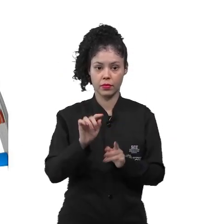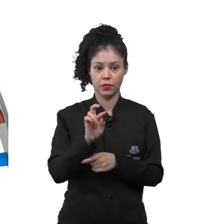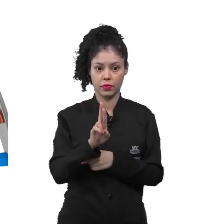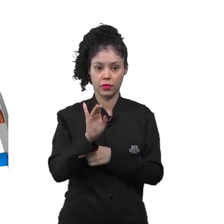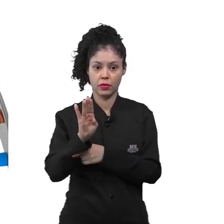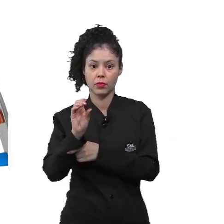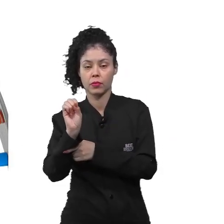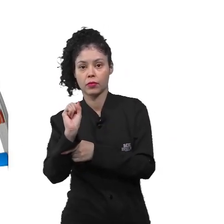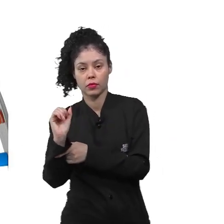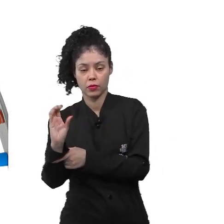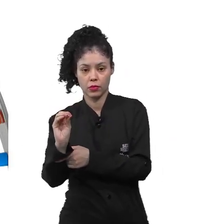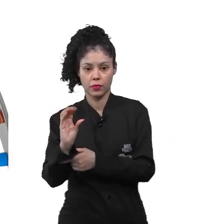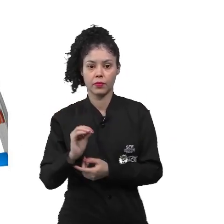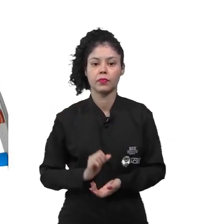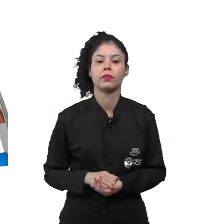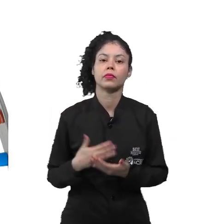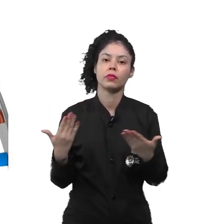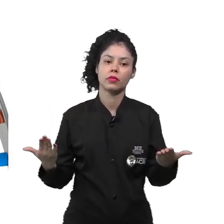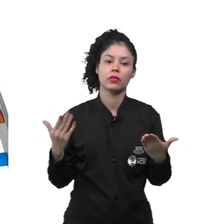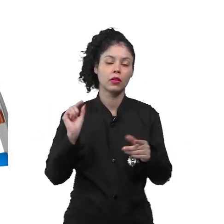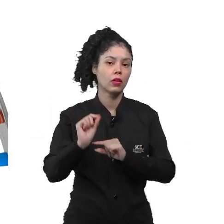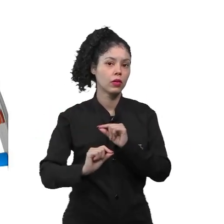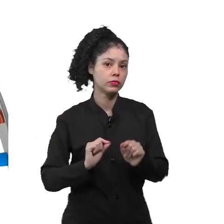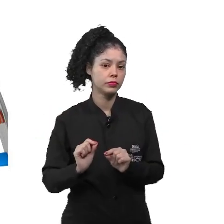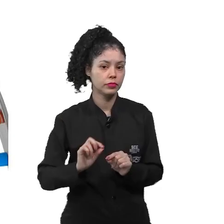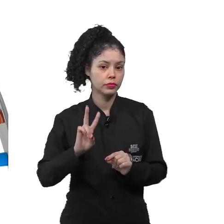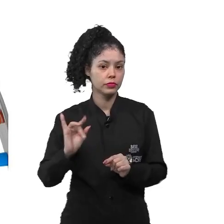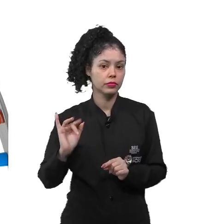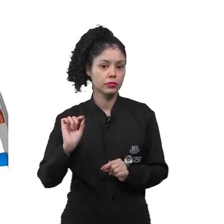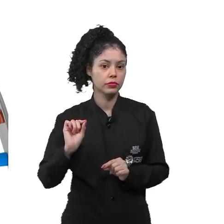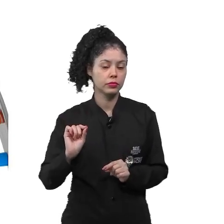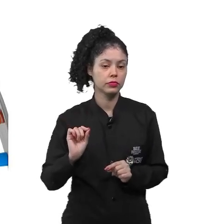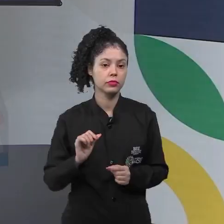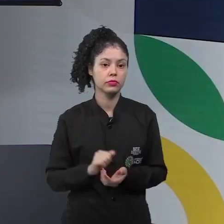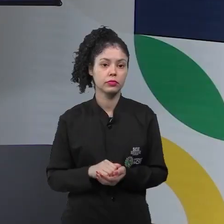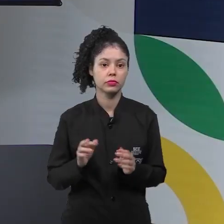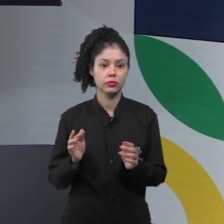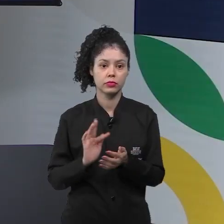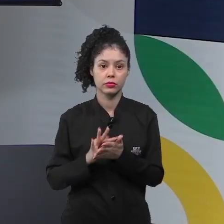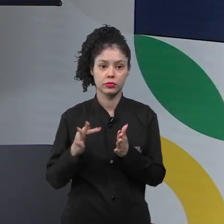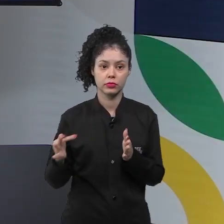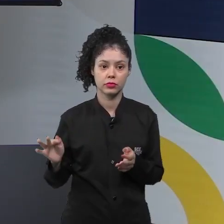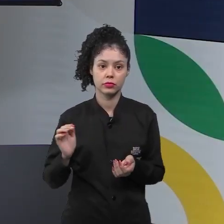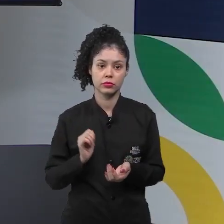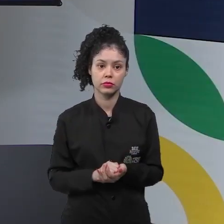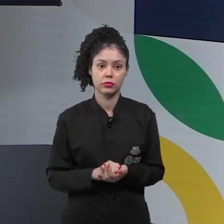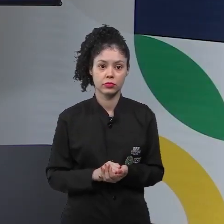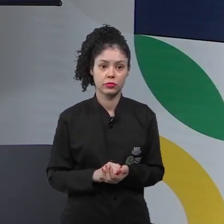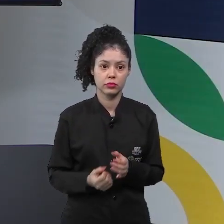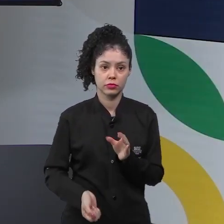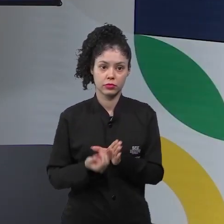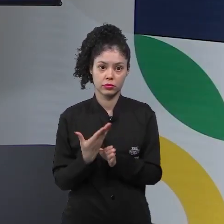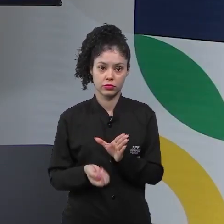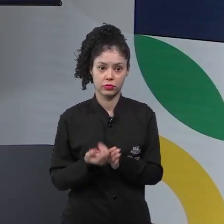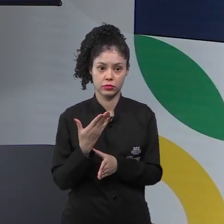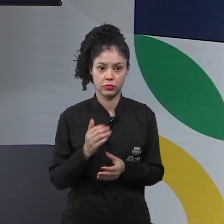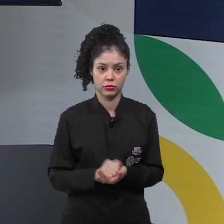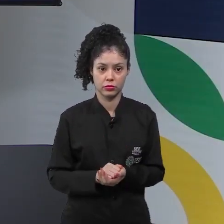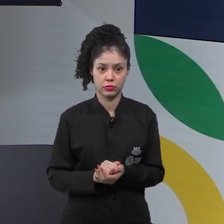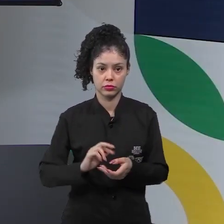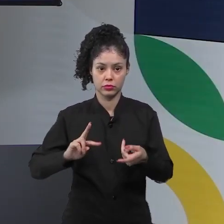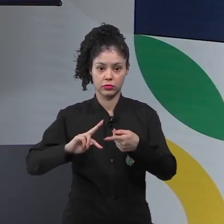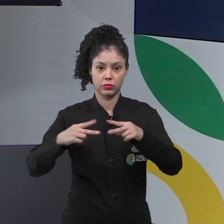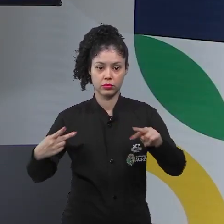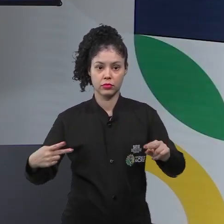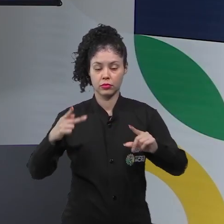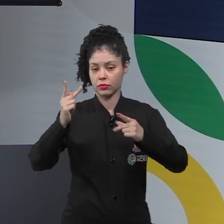ribossomos. Então, o RNA ele vai ser a sua função vai ser ali a produção das